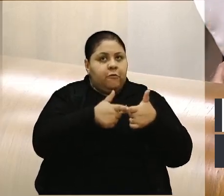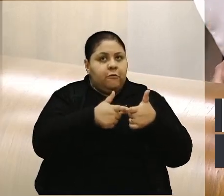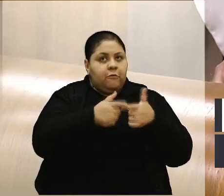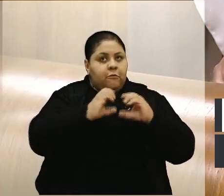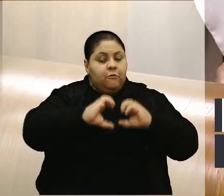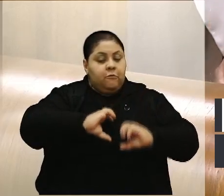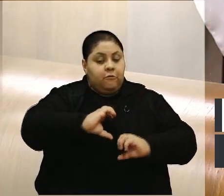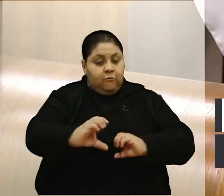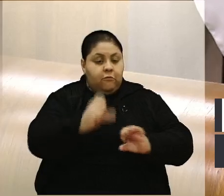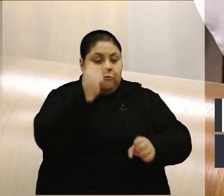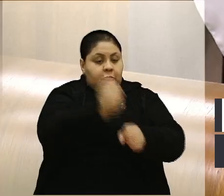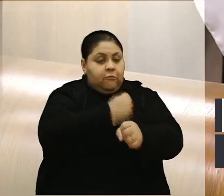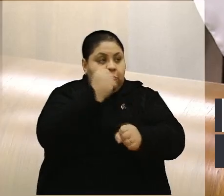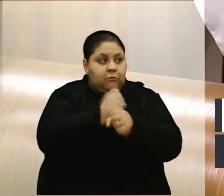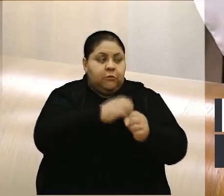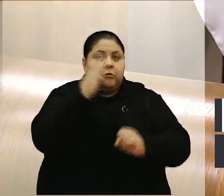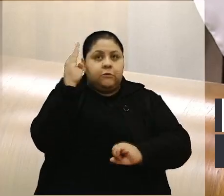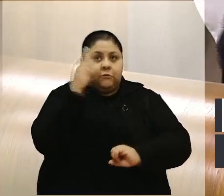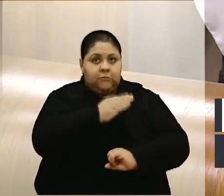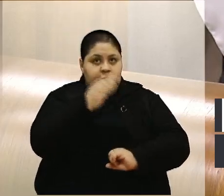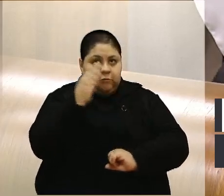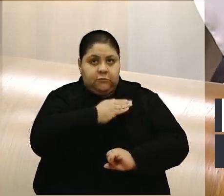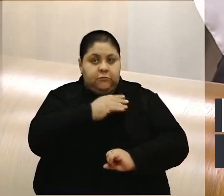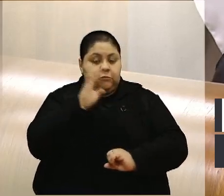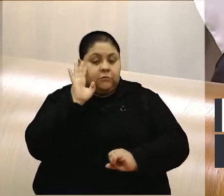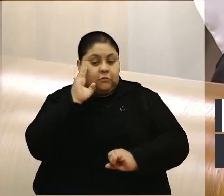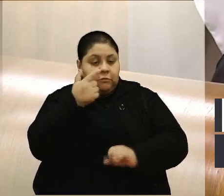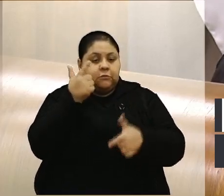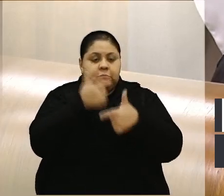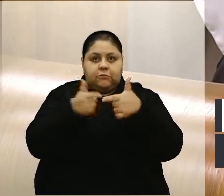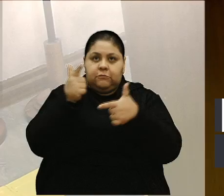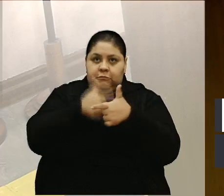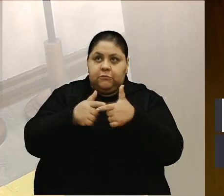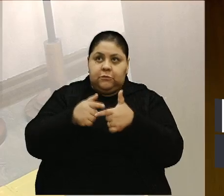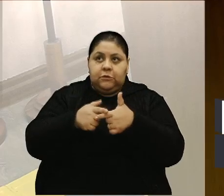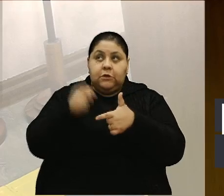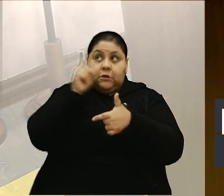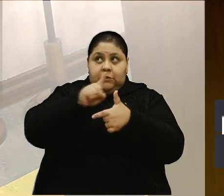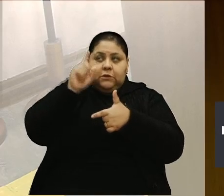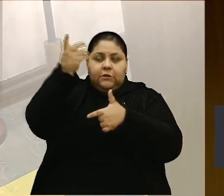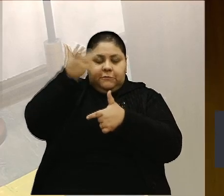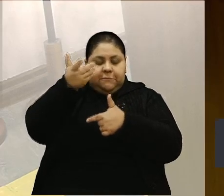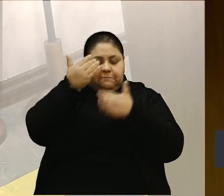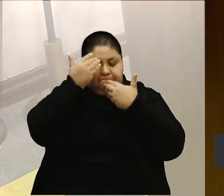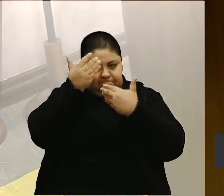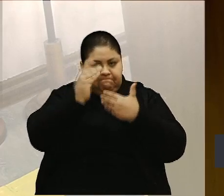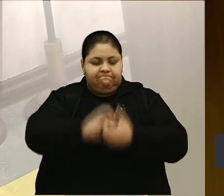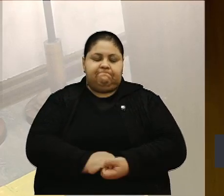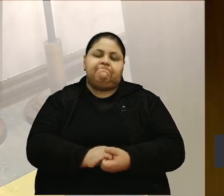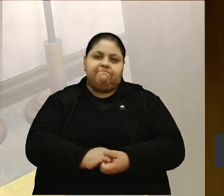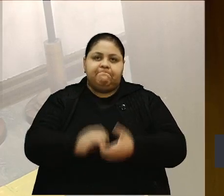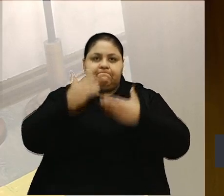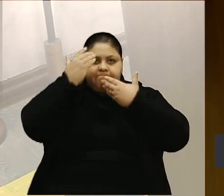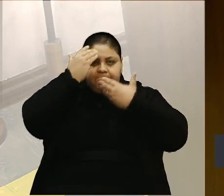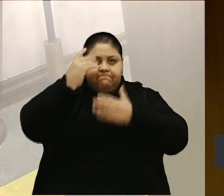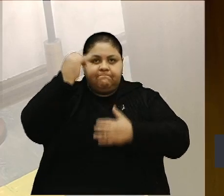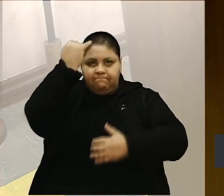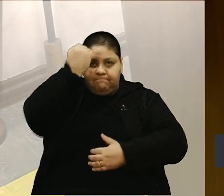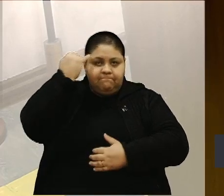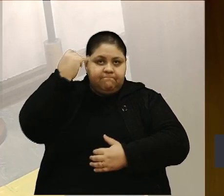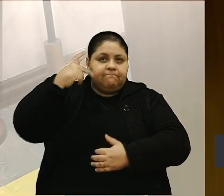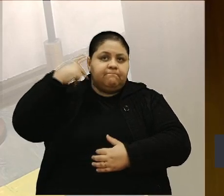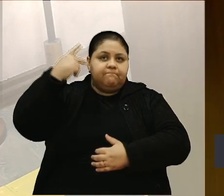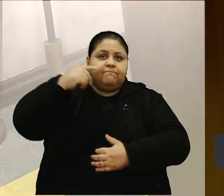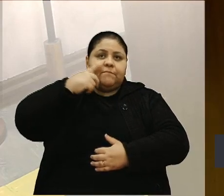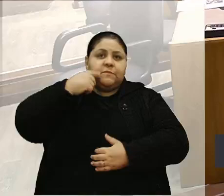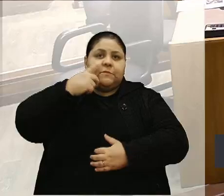Coordenadoria de Obras Emergenciais vai resolver esses problemas, se Deus quiser. Obrigado, vereador Zé D'Ambrosio. Vereadora Rosa, bem ligeirinha